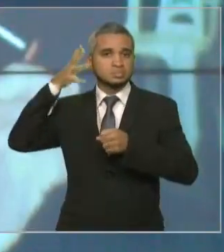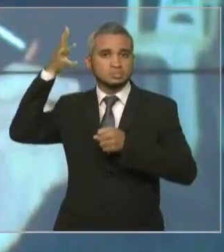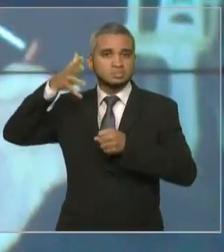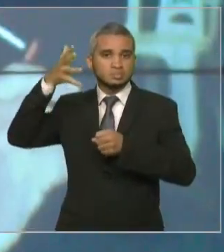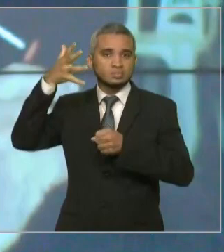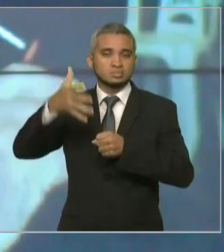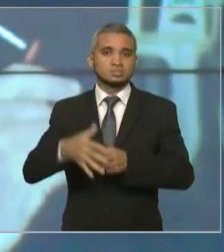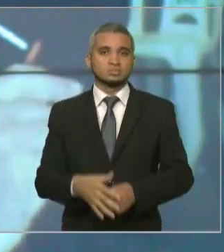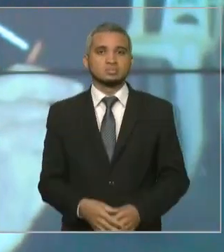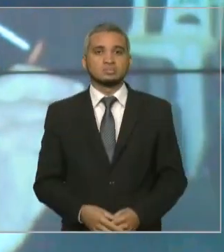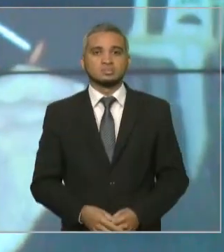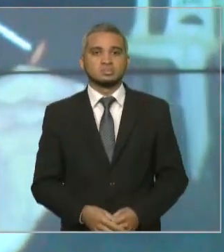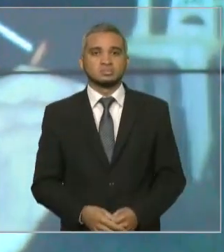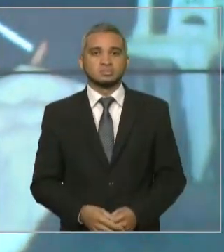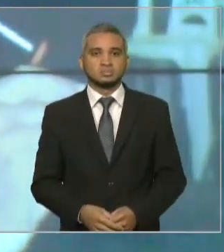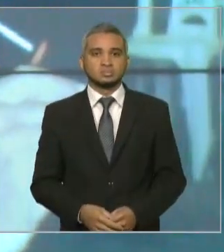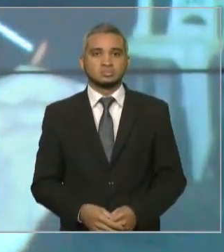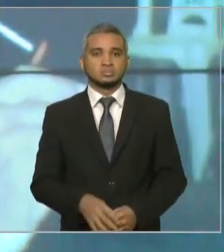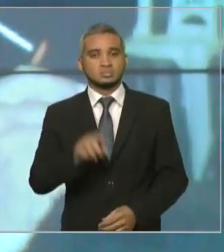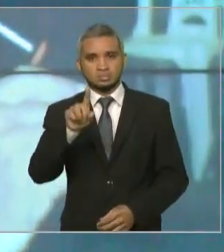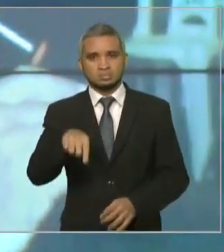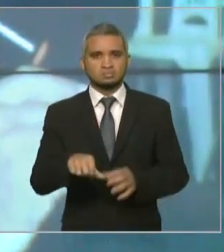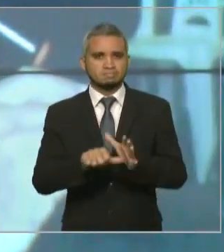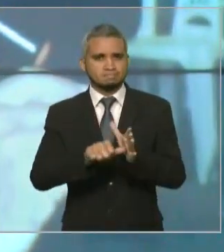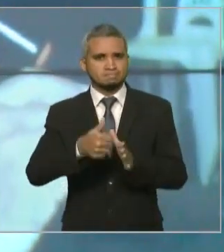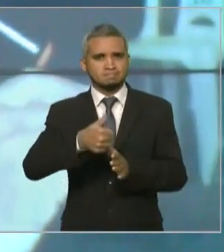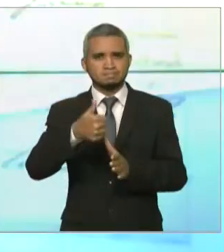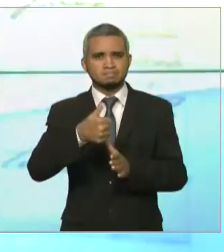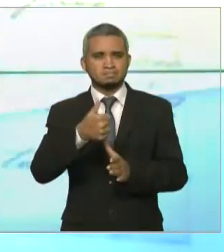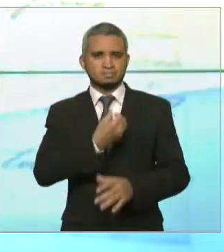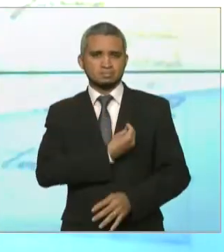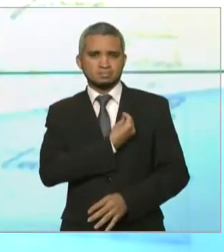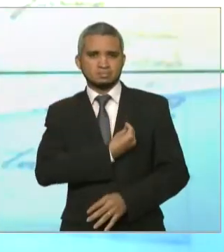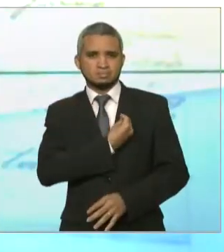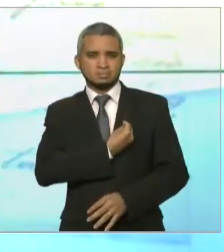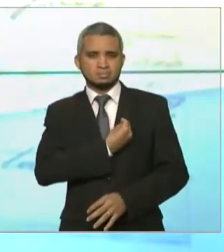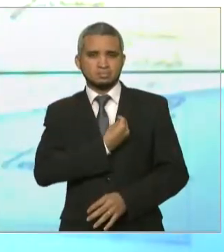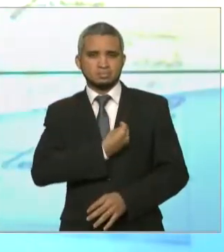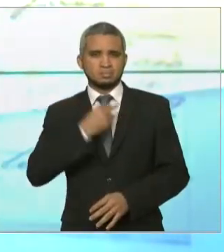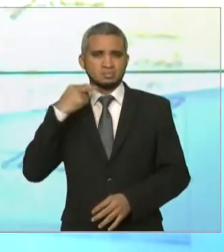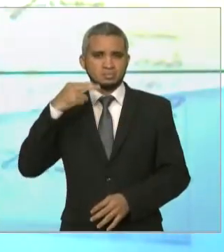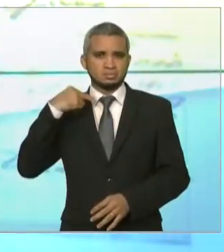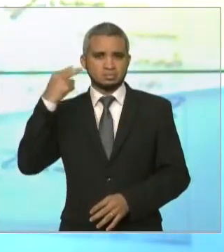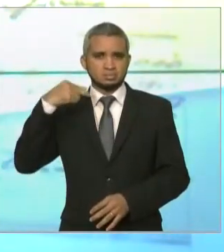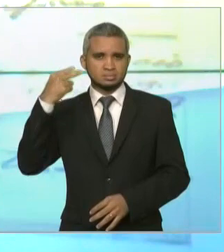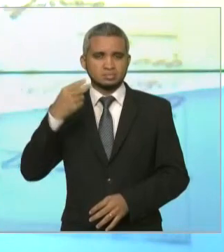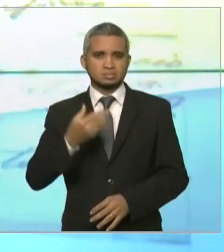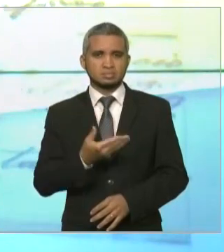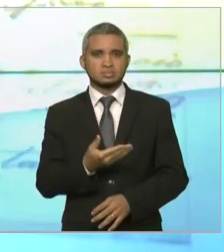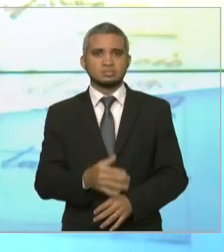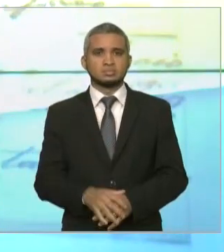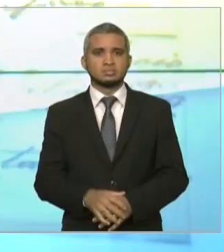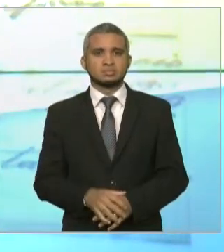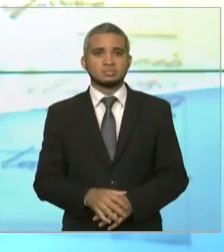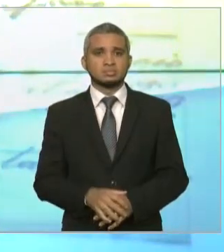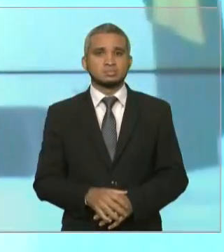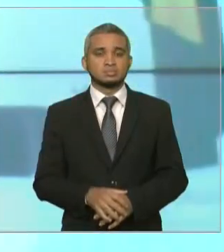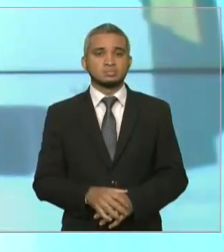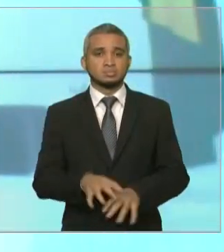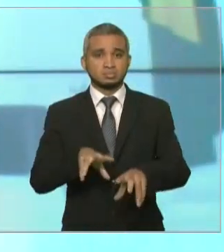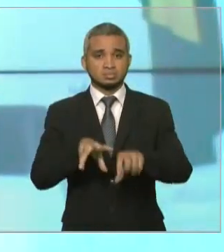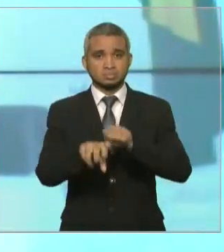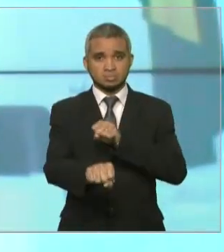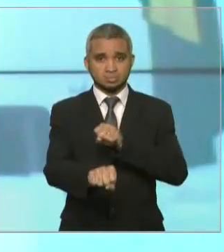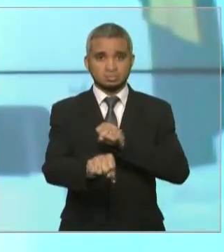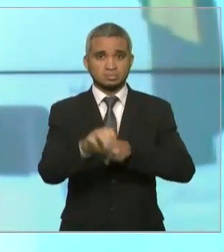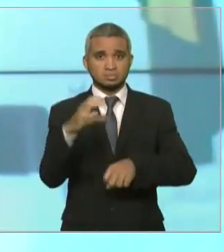Cardoso. Aqueles eram os primeiros passos da vida política de Sálvio Dino. O bacharel em Ciências Sociais